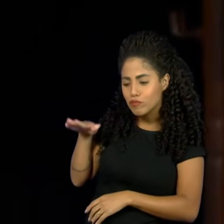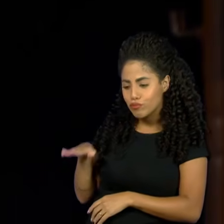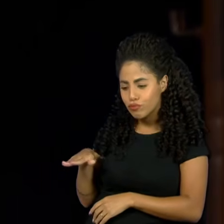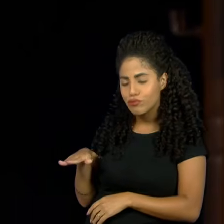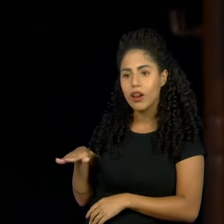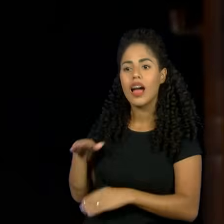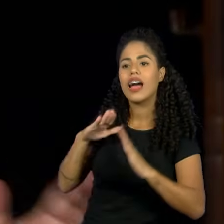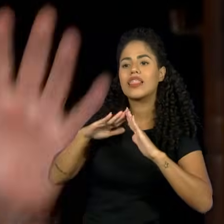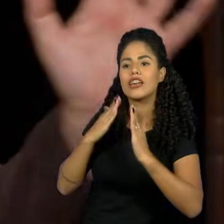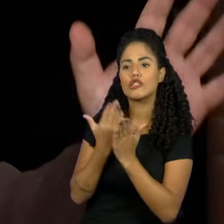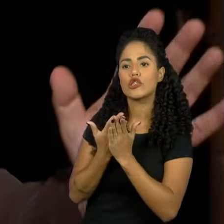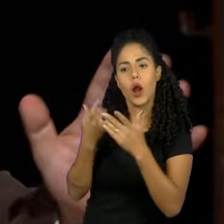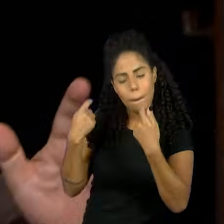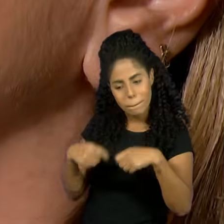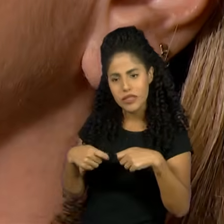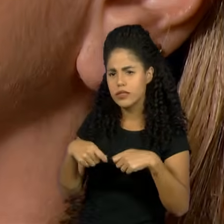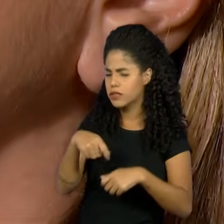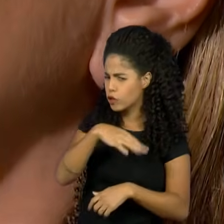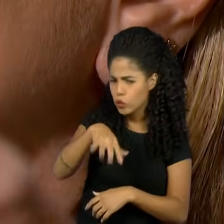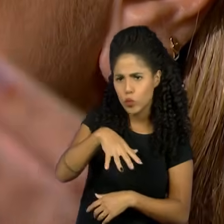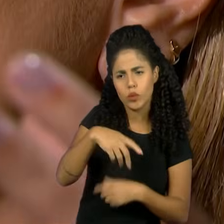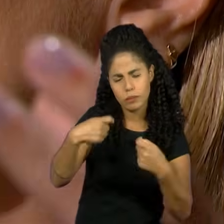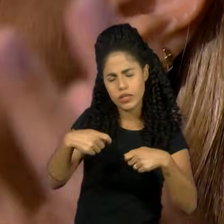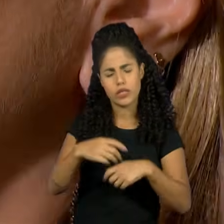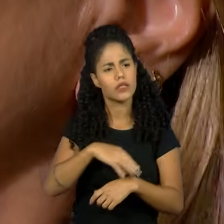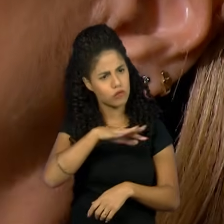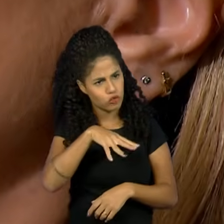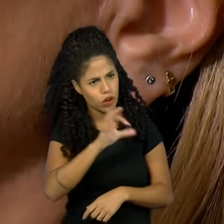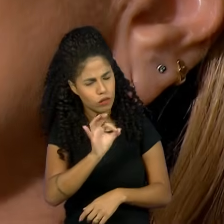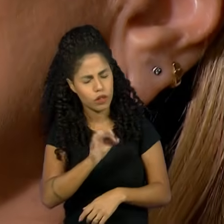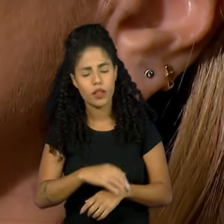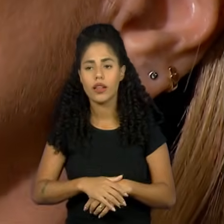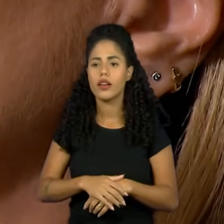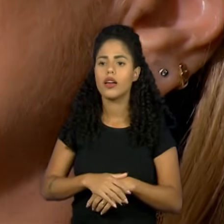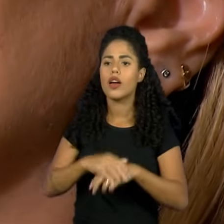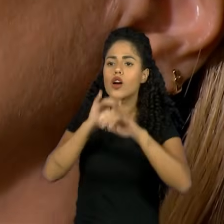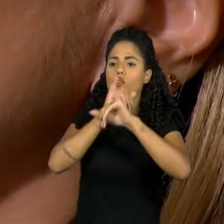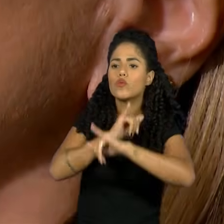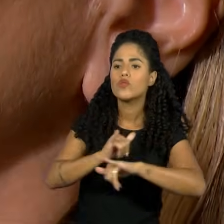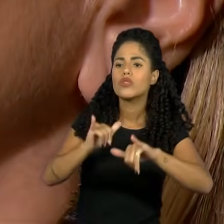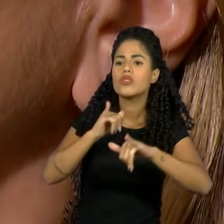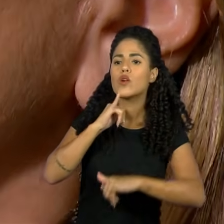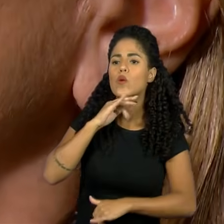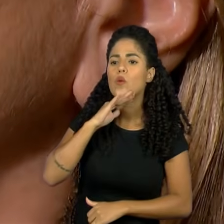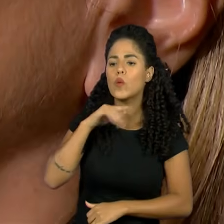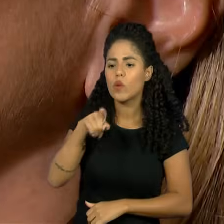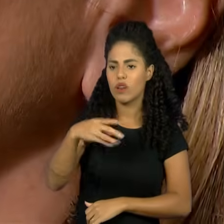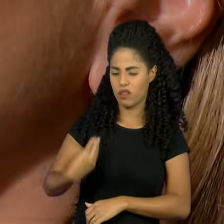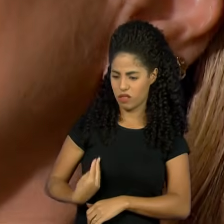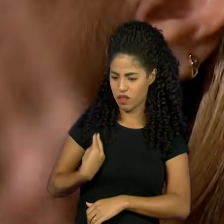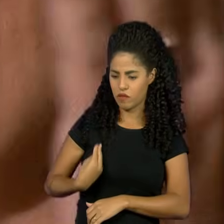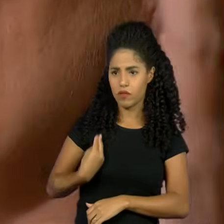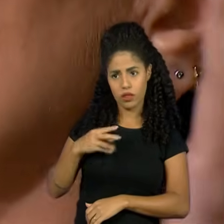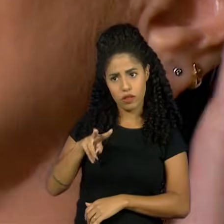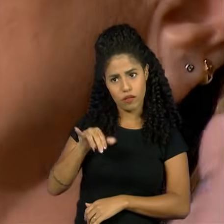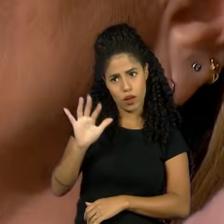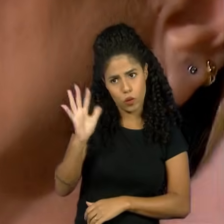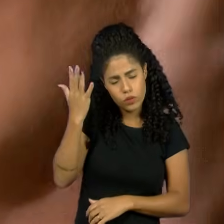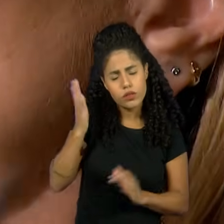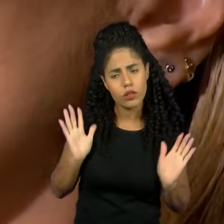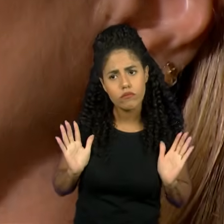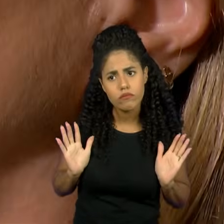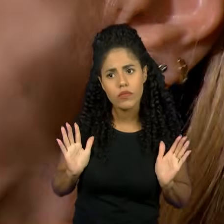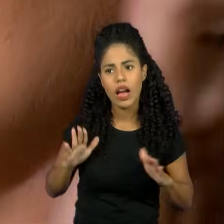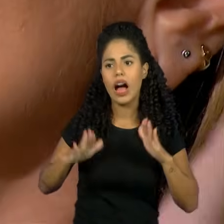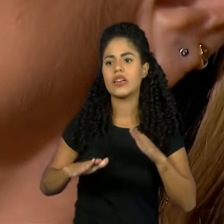independente... Na escola, geral. Geral, porque você vai dar uma má notícia para alguém na sua vida em algum momento. Ou você vai